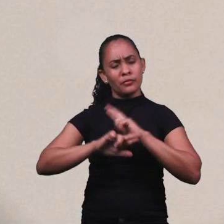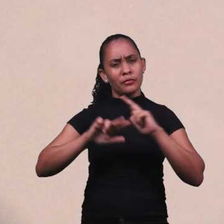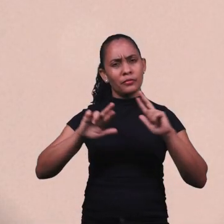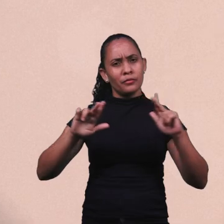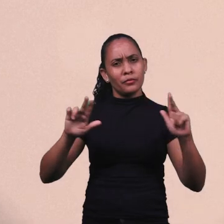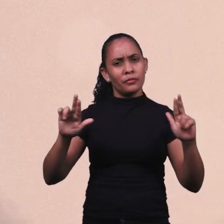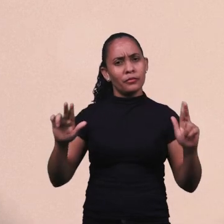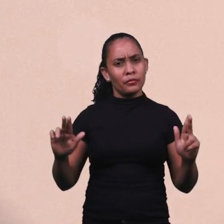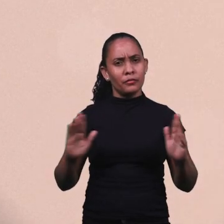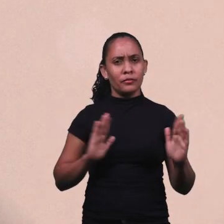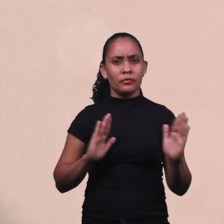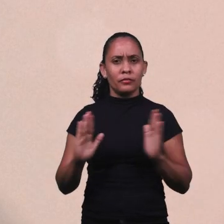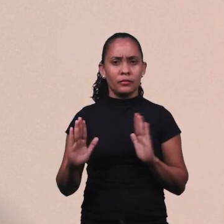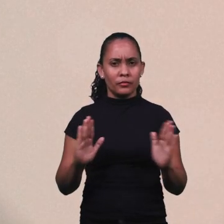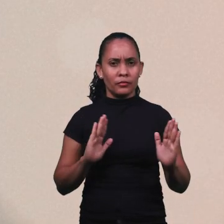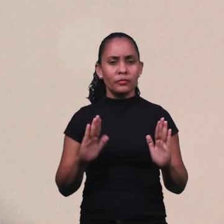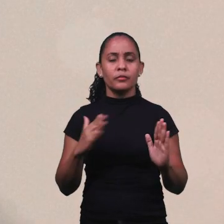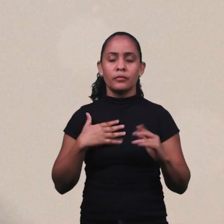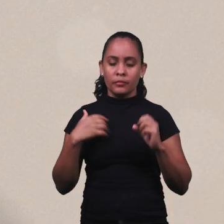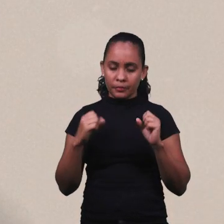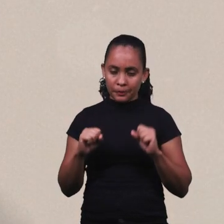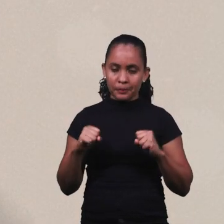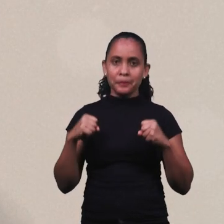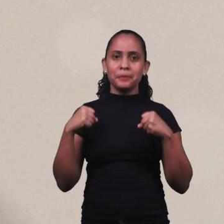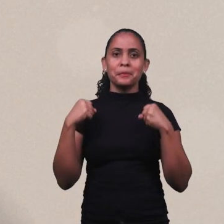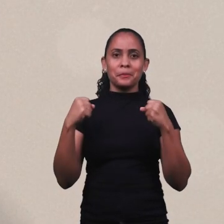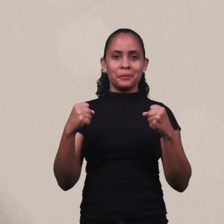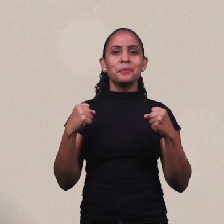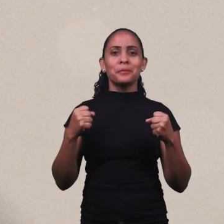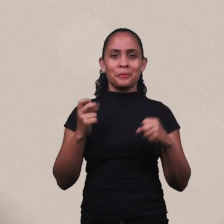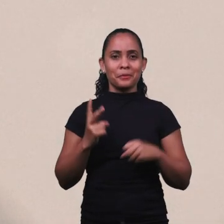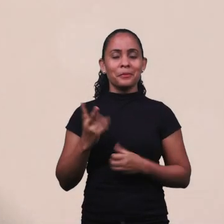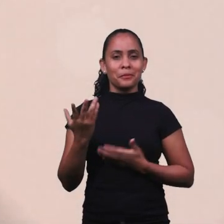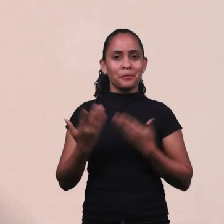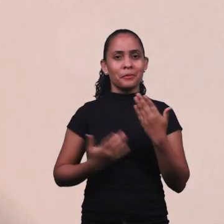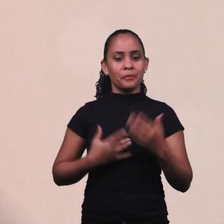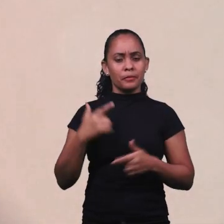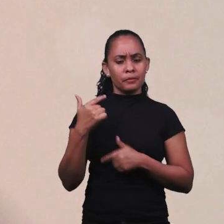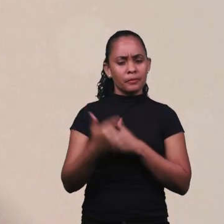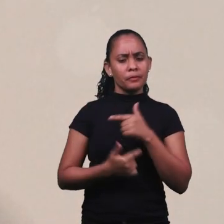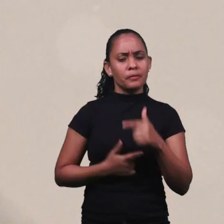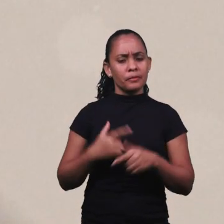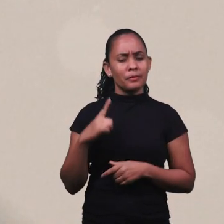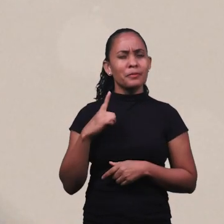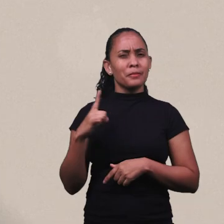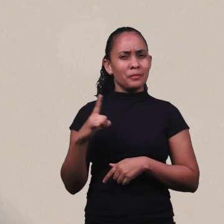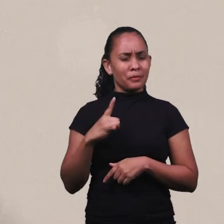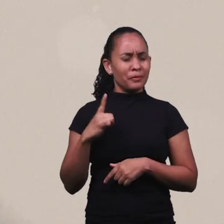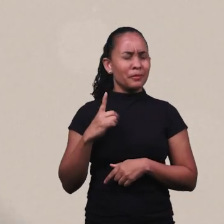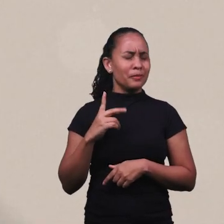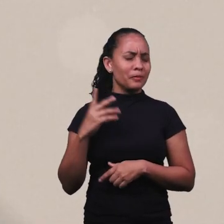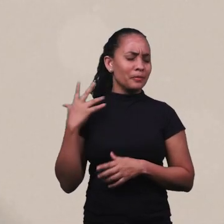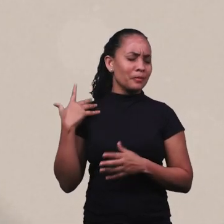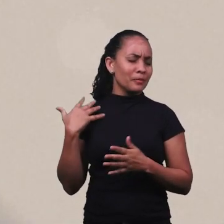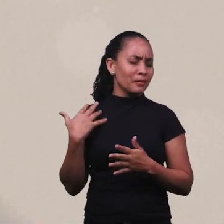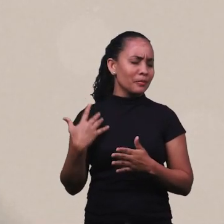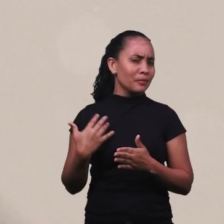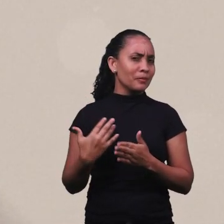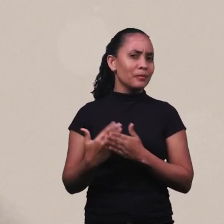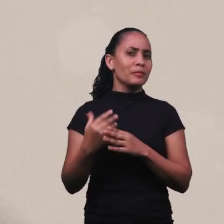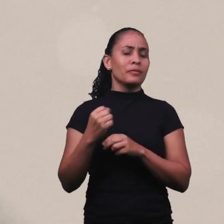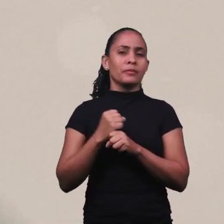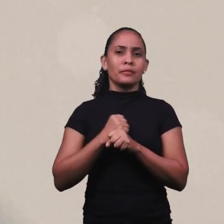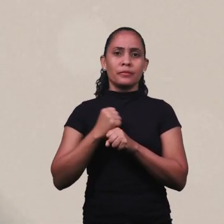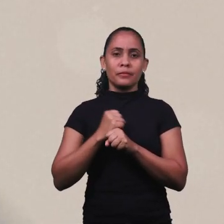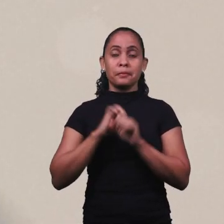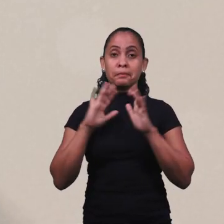do tempo, ainda dedico e dedicarei ao Senhor. Muitas lutas e provações foram travadas no decorrer dos